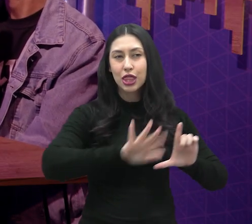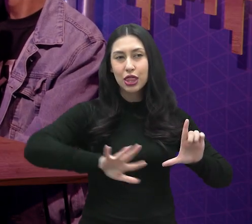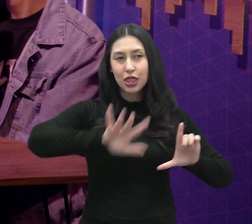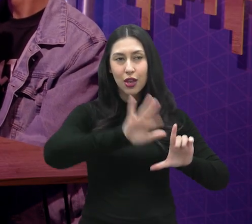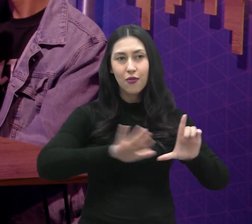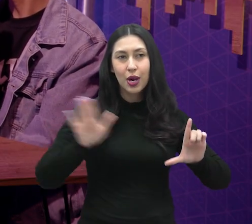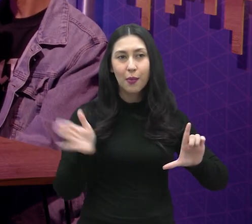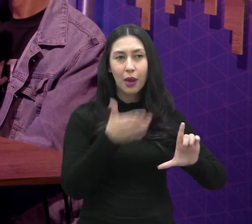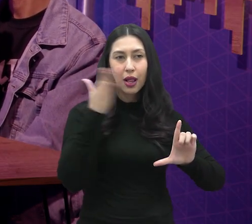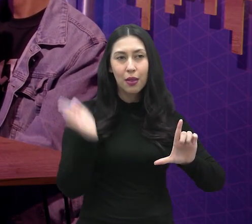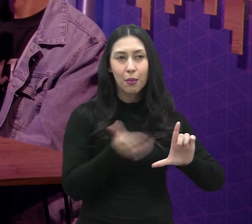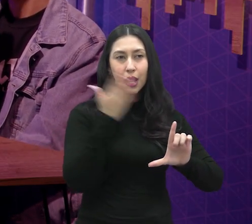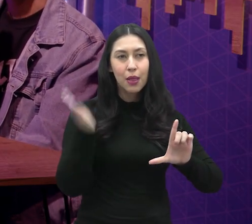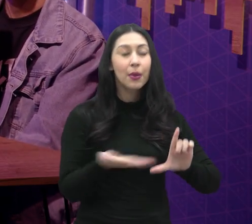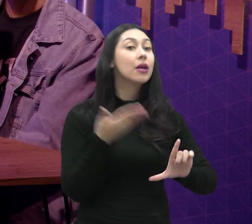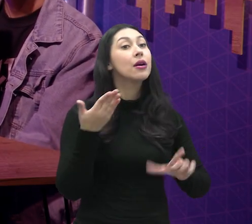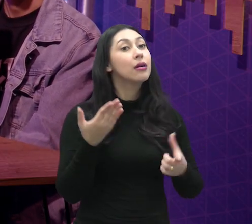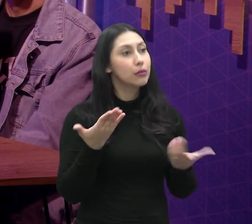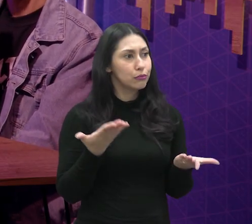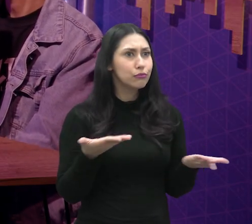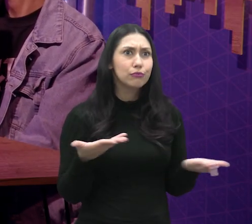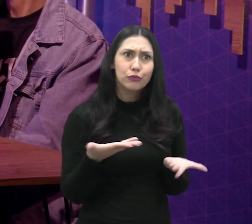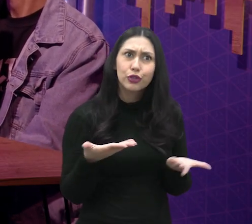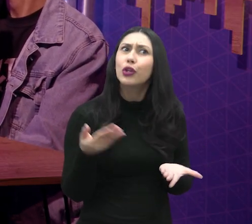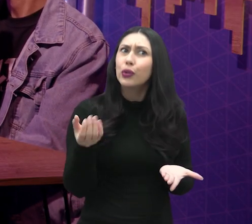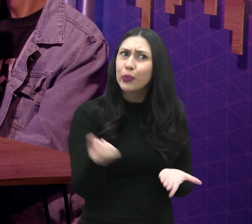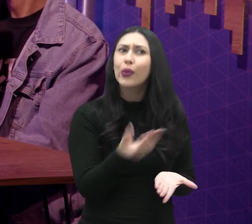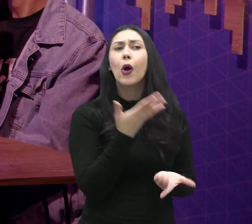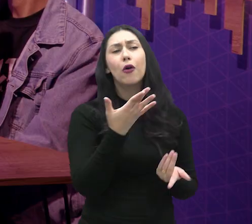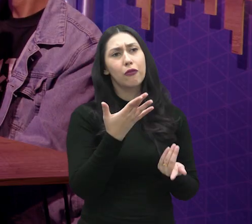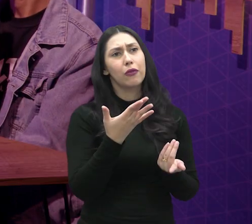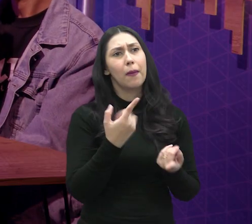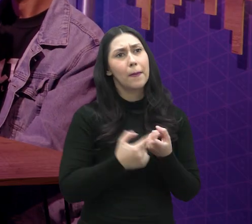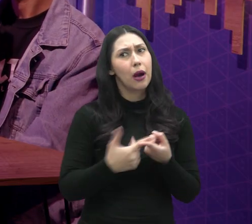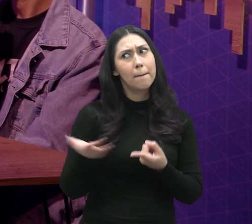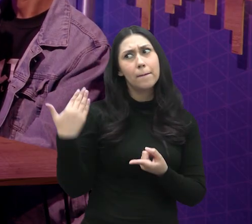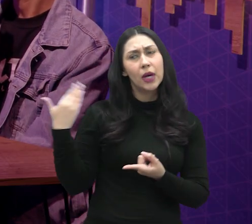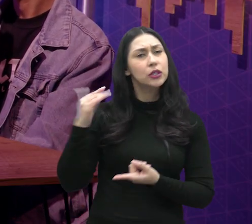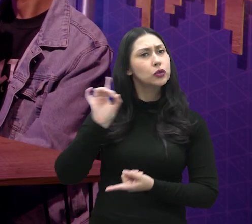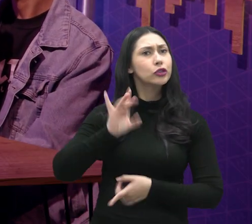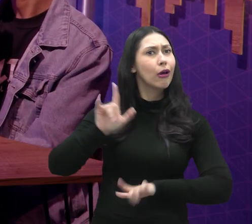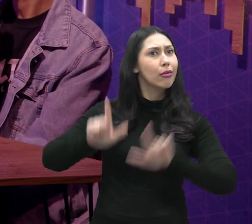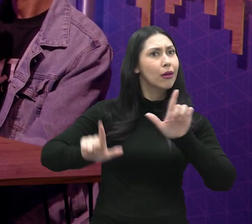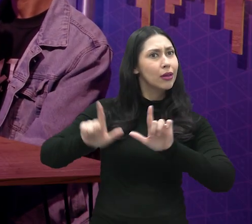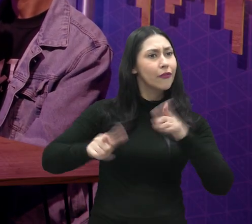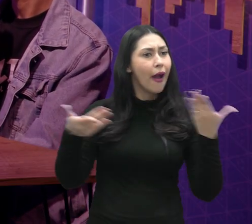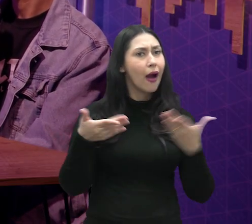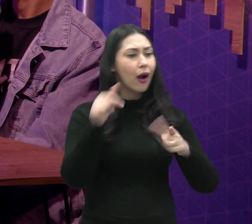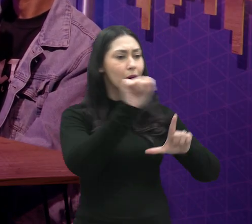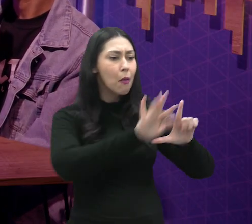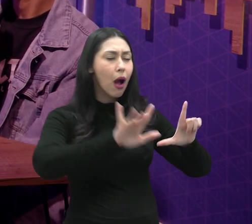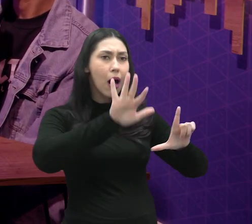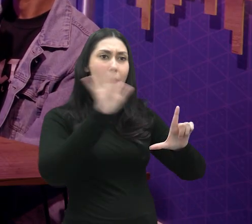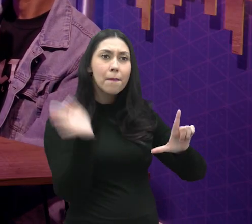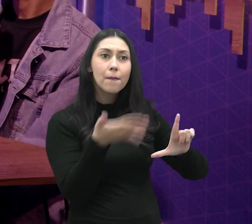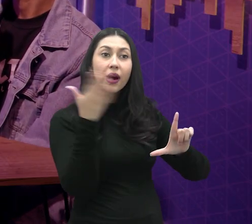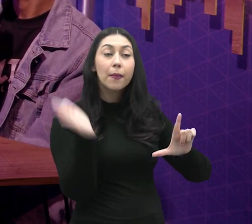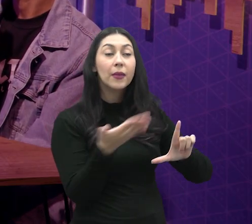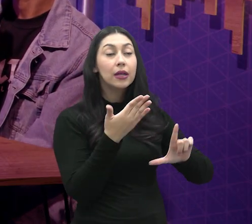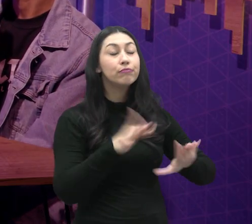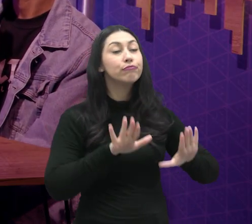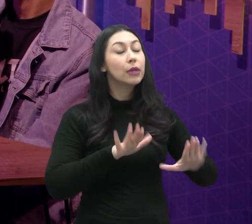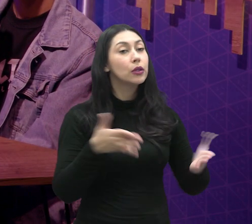Uma novidade, né? A gente tá começando a ver novelas entrando em plataformas de streaming, e a gente teve